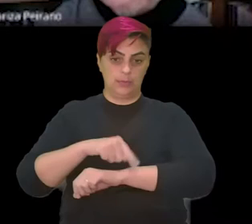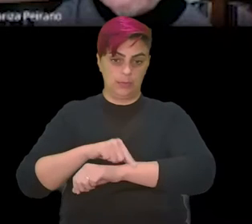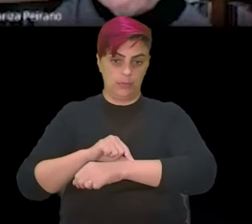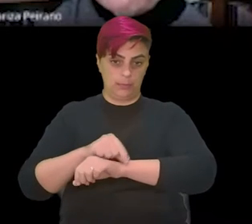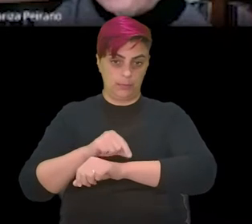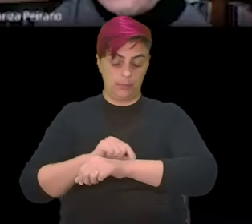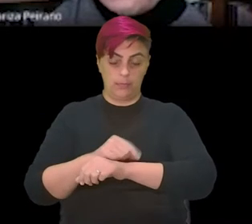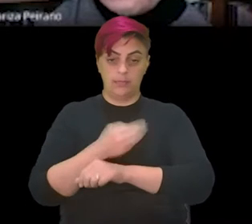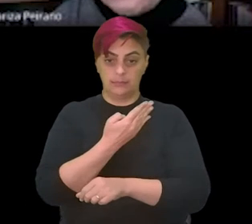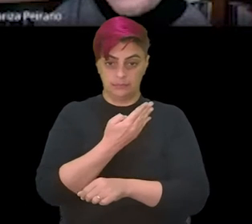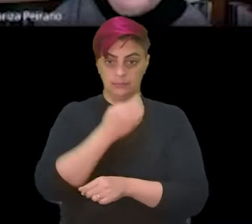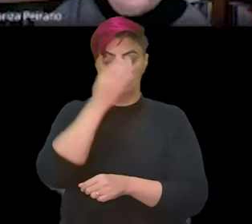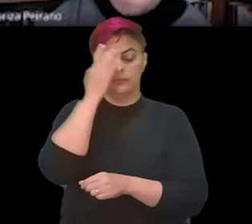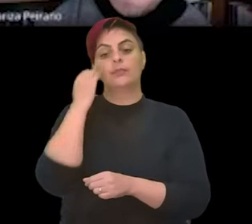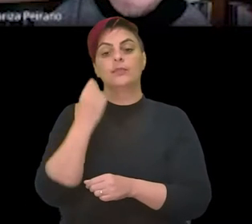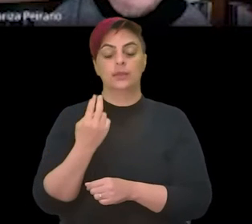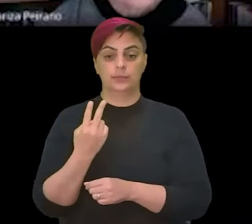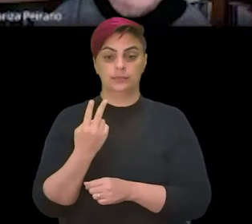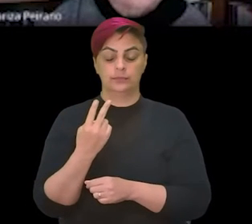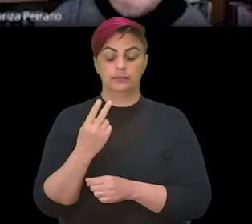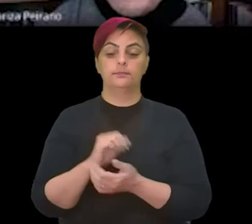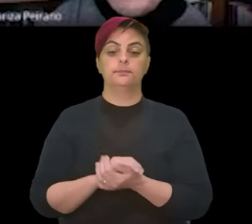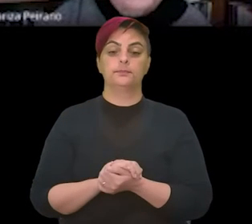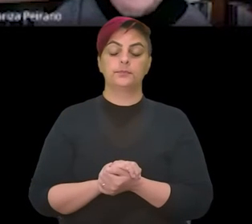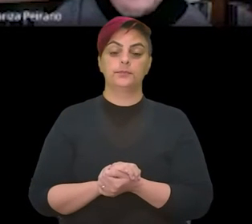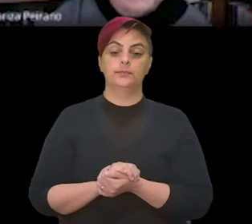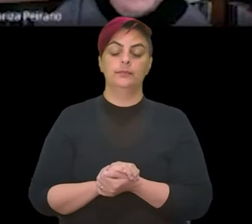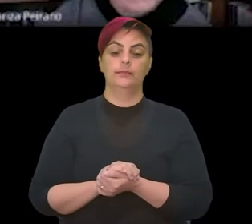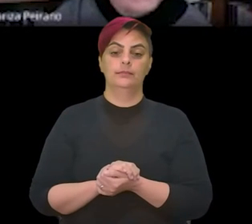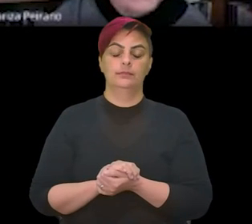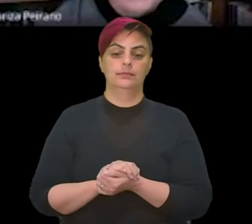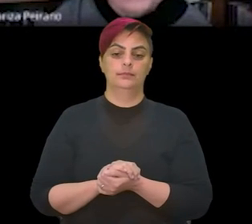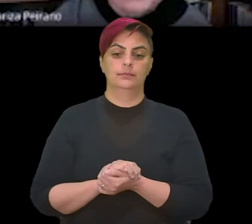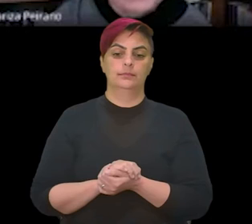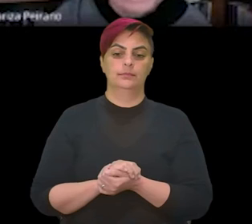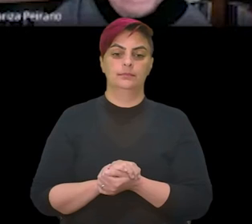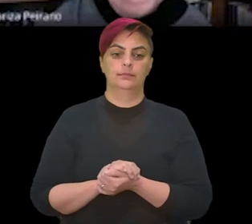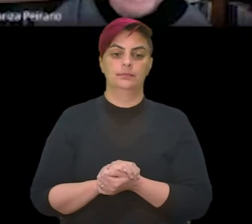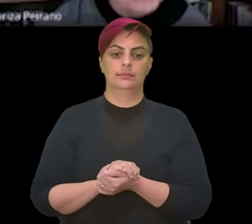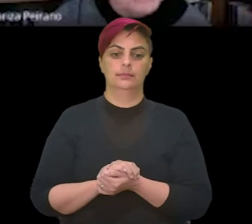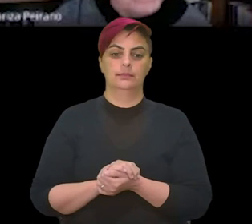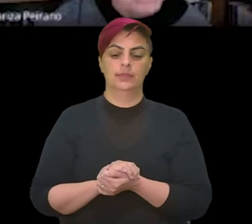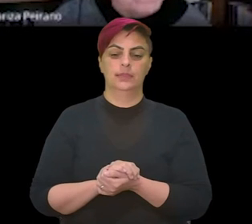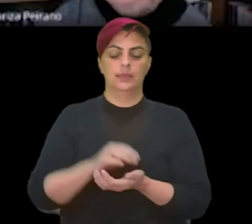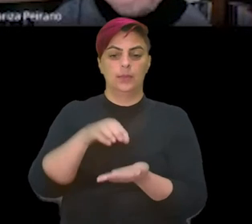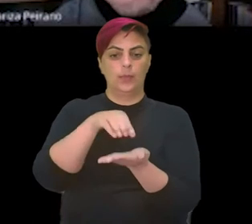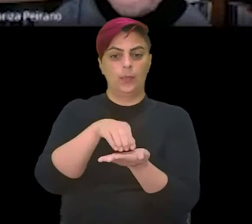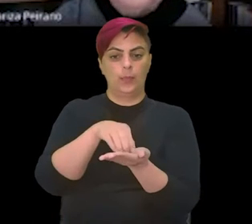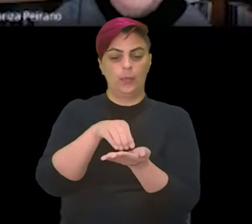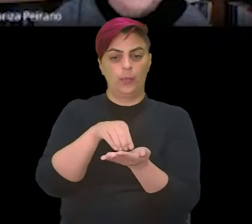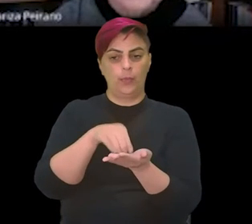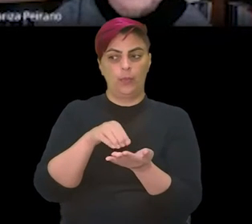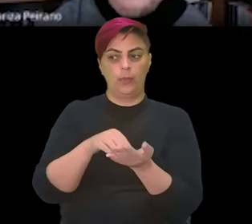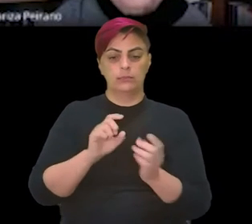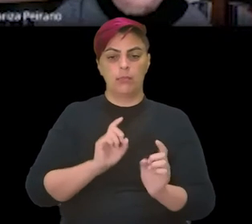braceletes. Né? A segunda, em que eles estão andando pela aldeia. E